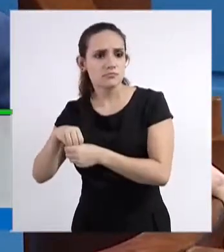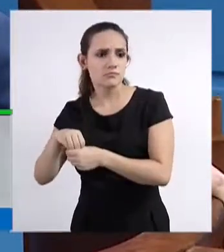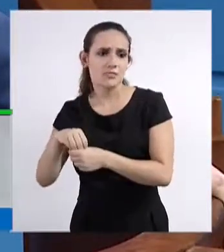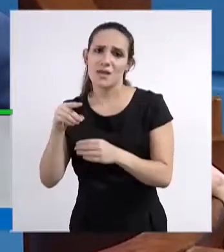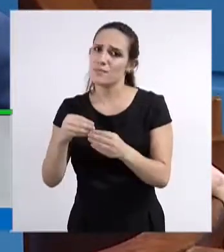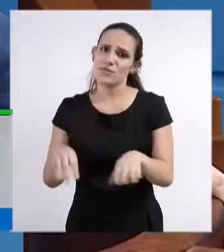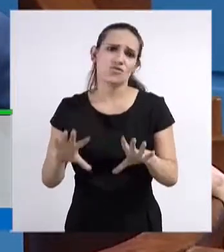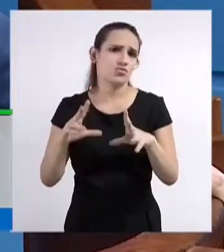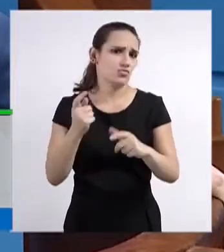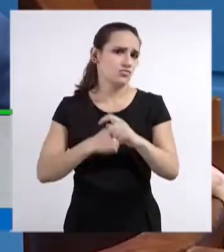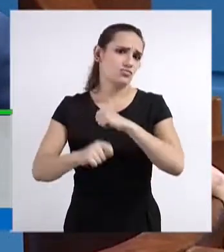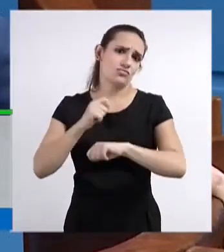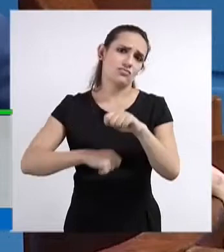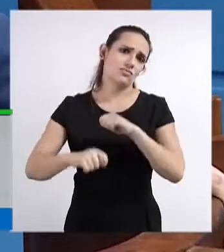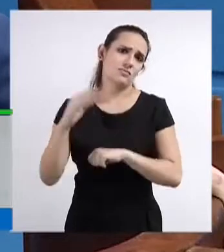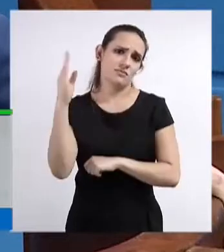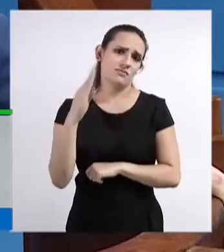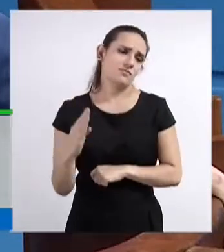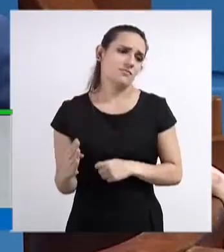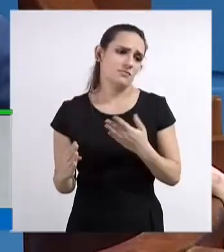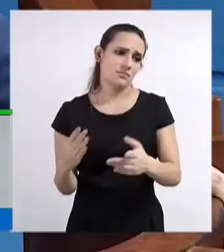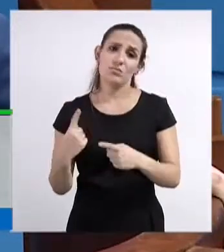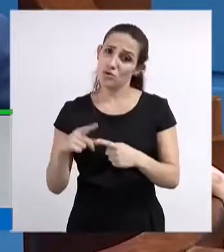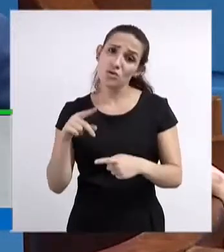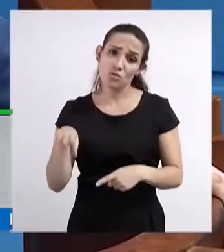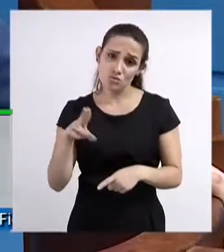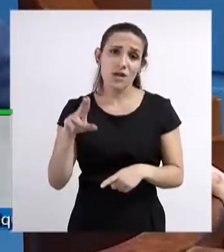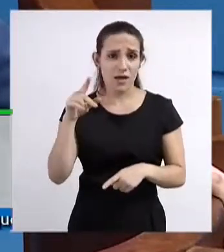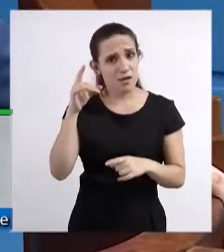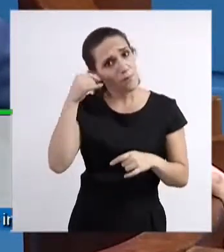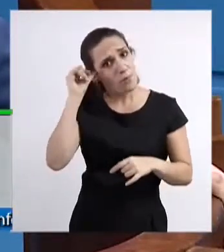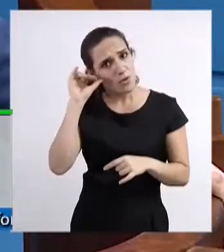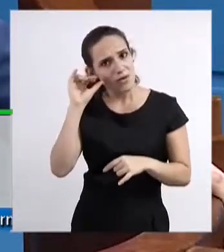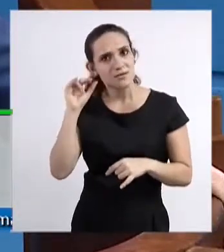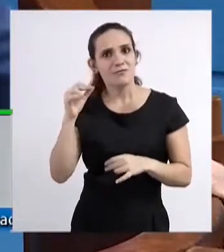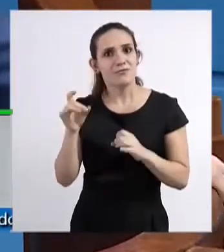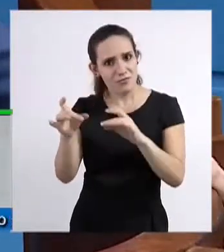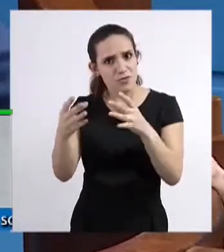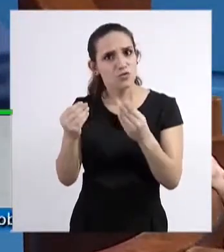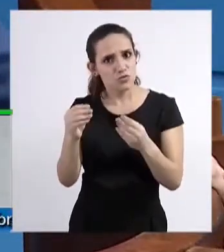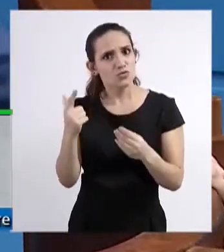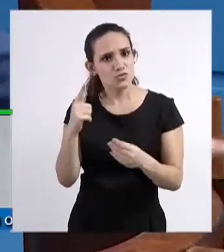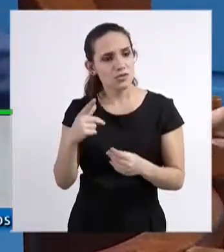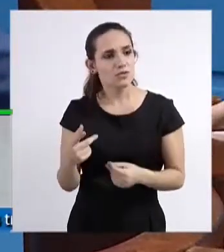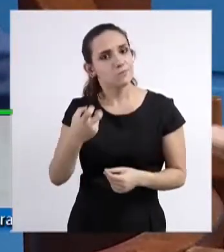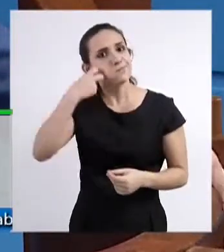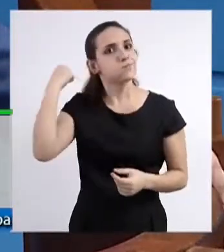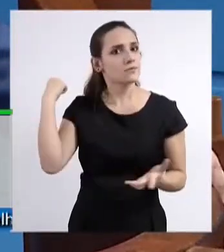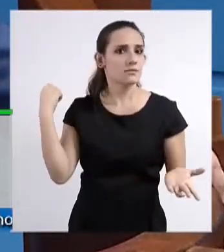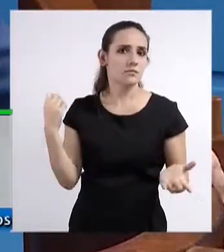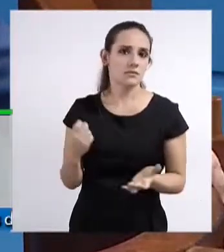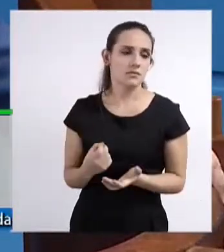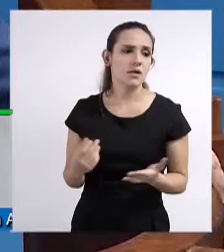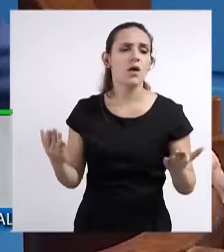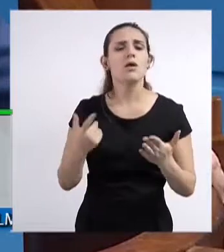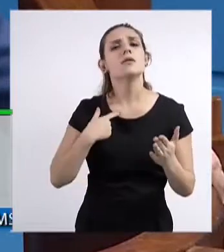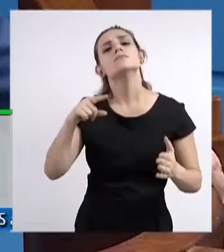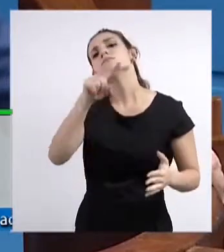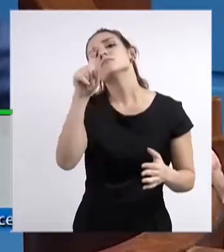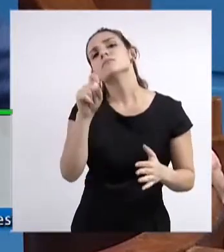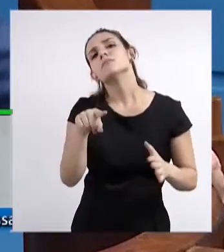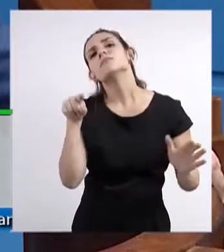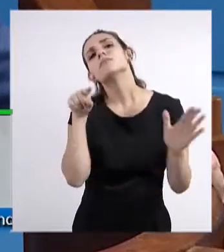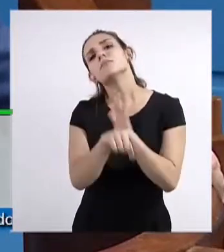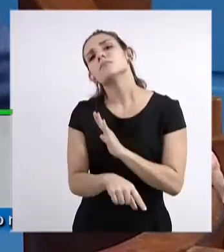prejudicar toda a economia brasileira, que hoje é sustentada dessa forma. E a partir desse caso, levanta uma questão